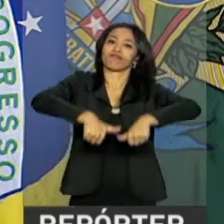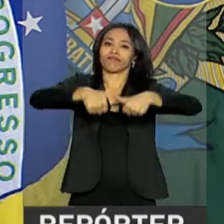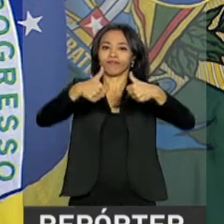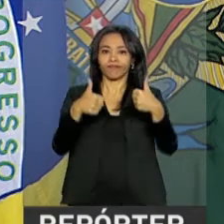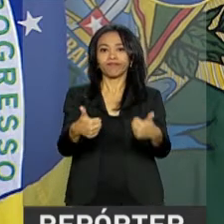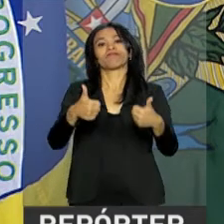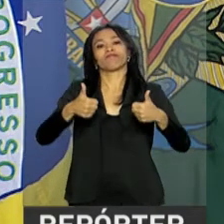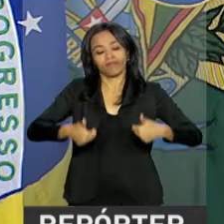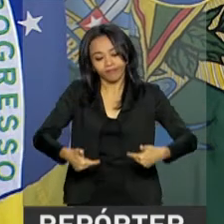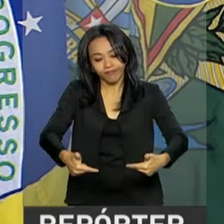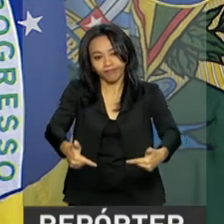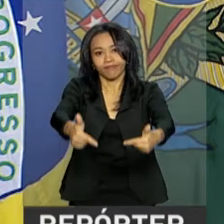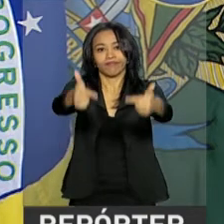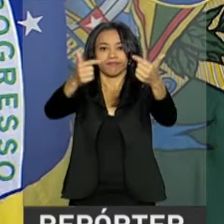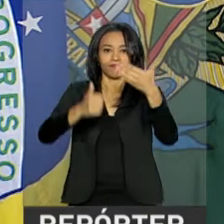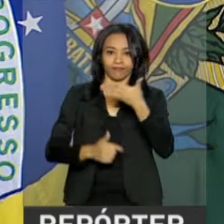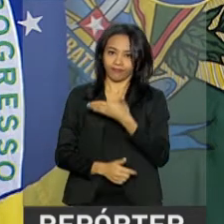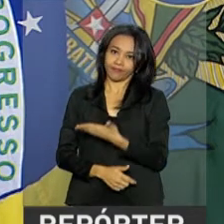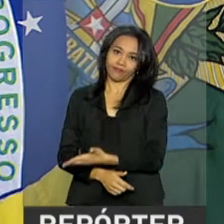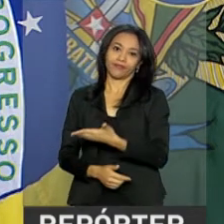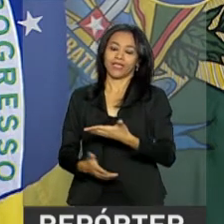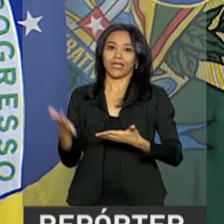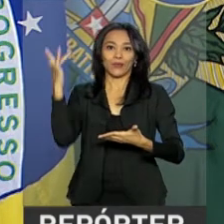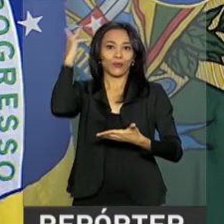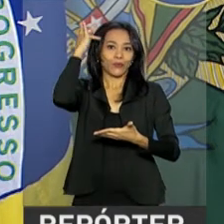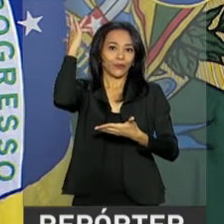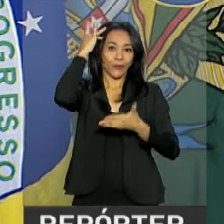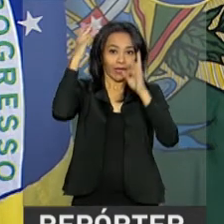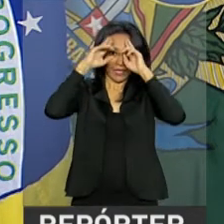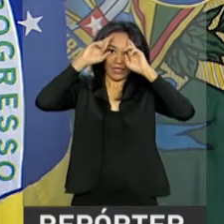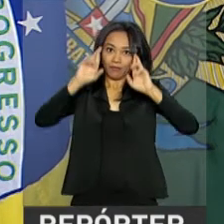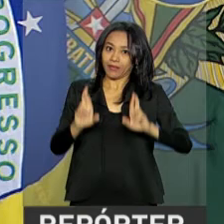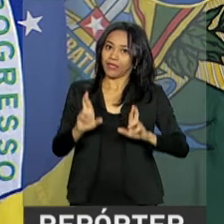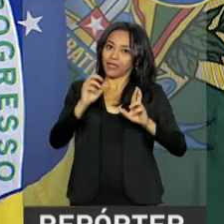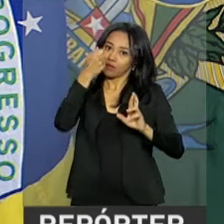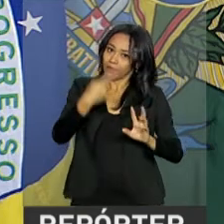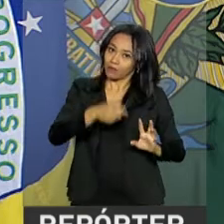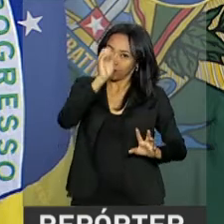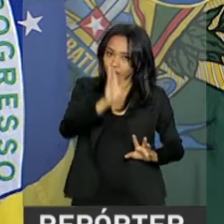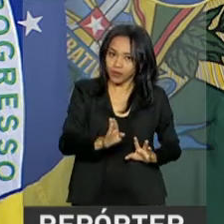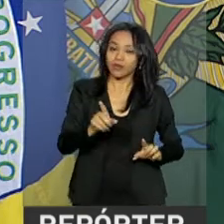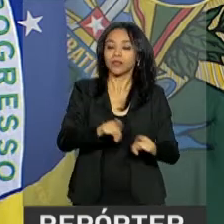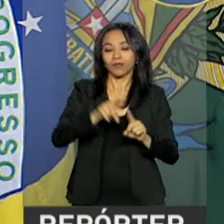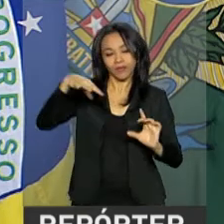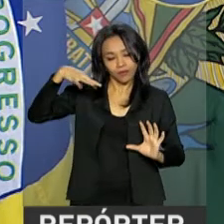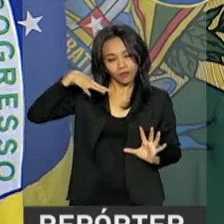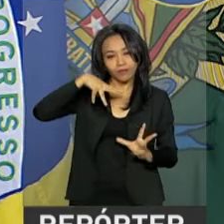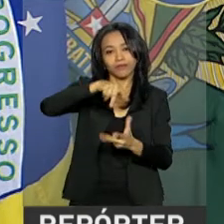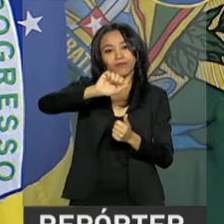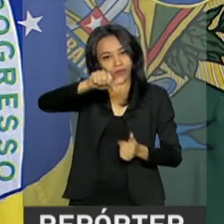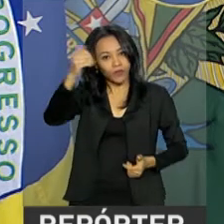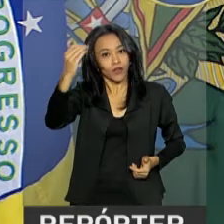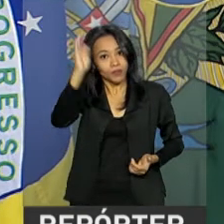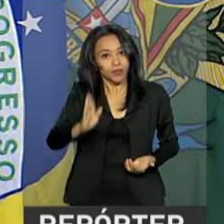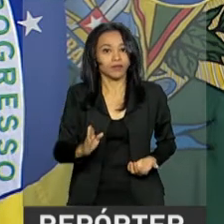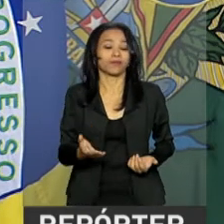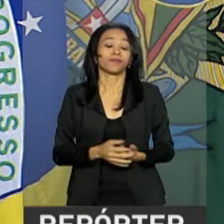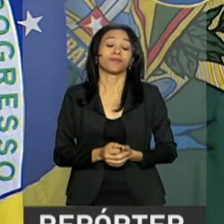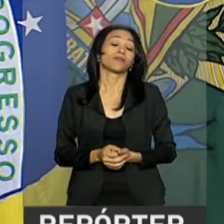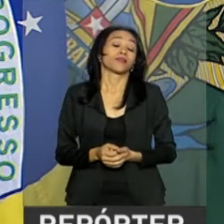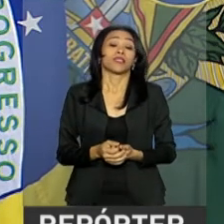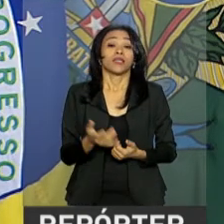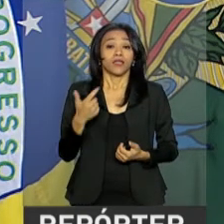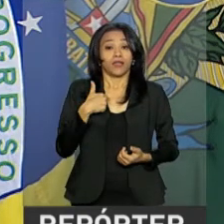para o rol das mais respeitadas no brasil e no exterior é claro